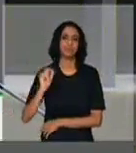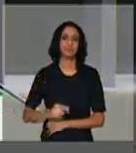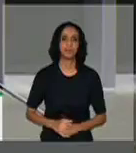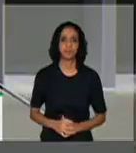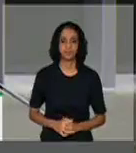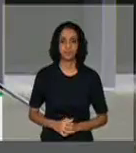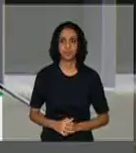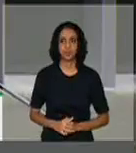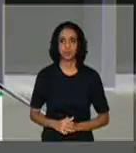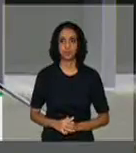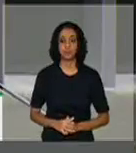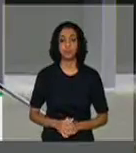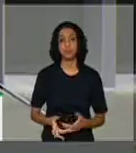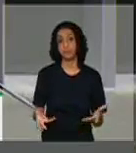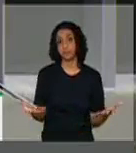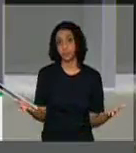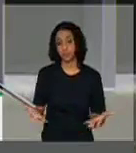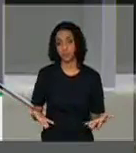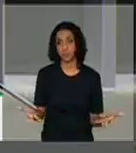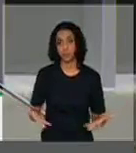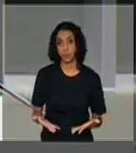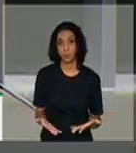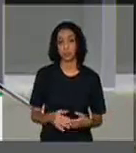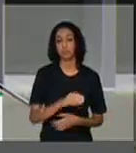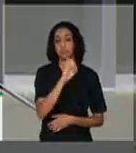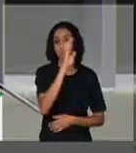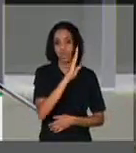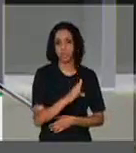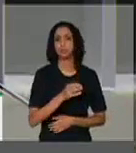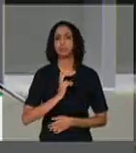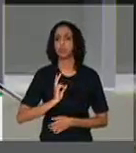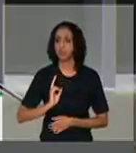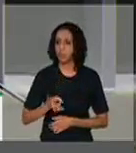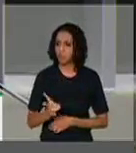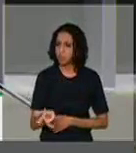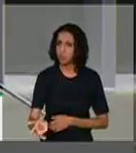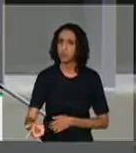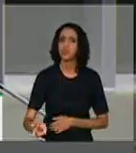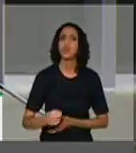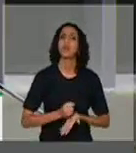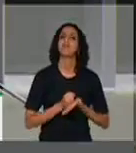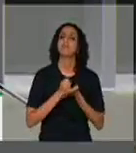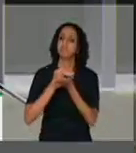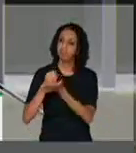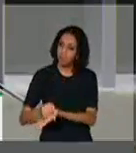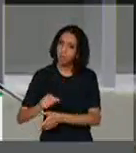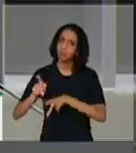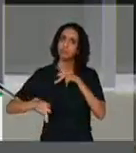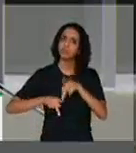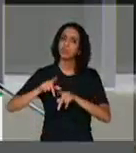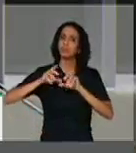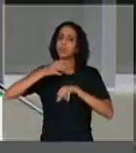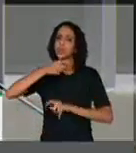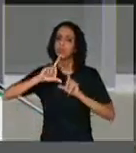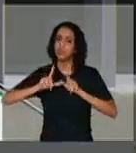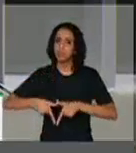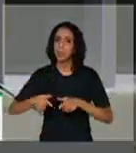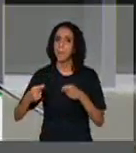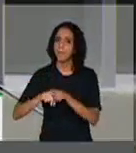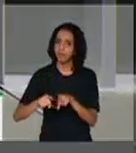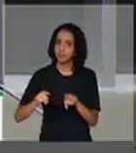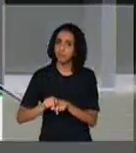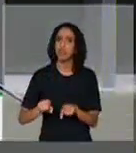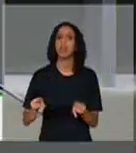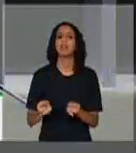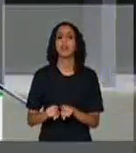nação. Hoje, o Brasil continua ao lado do grande povo judeu e continua principalmente ao